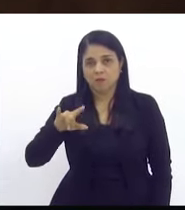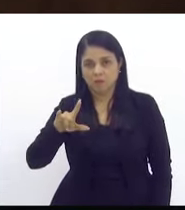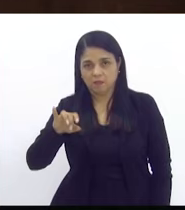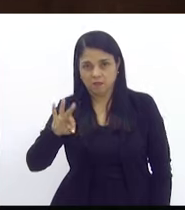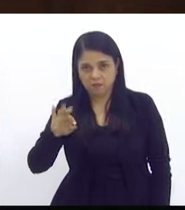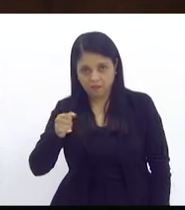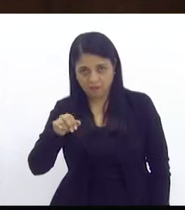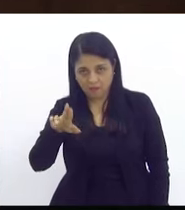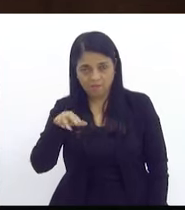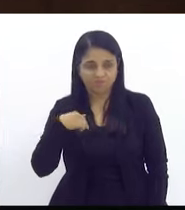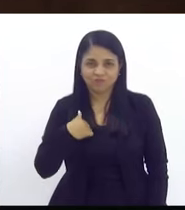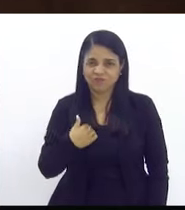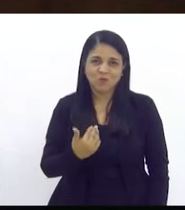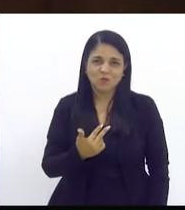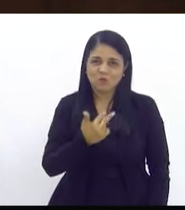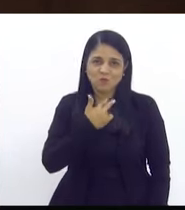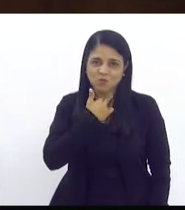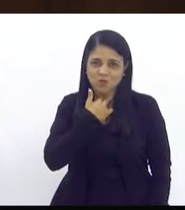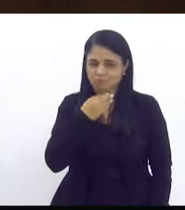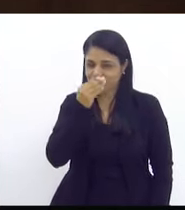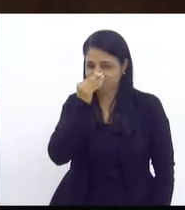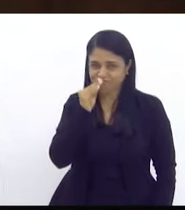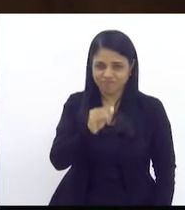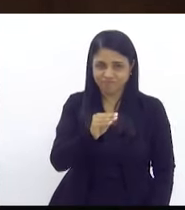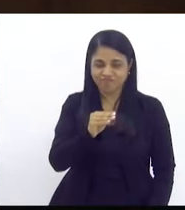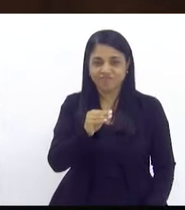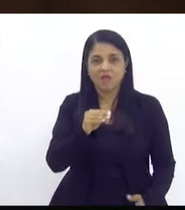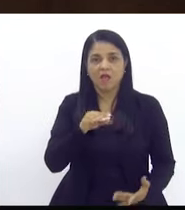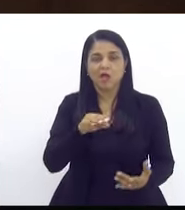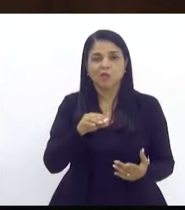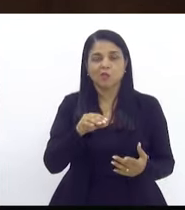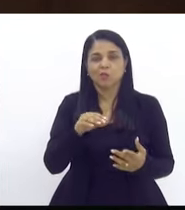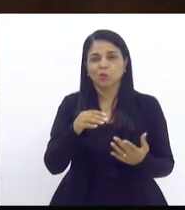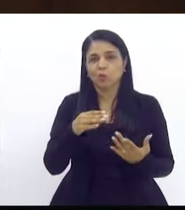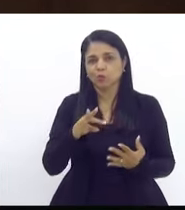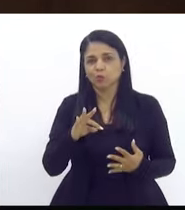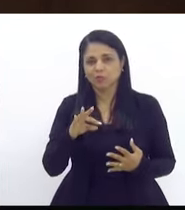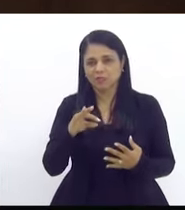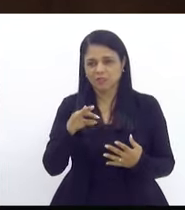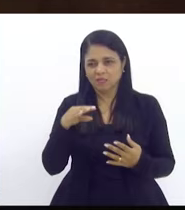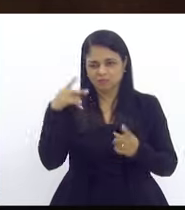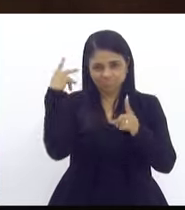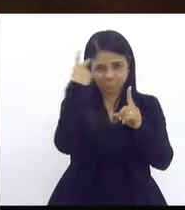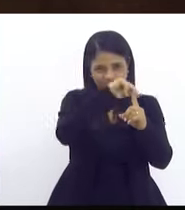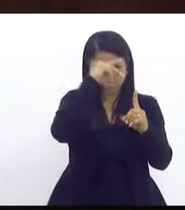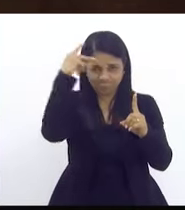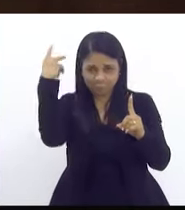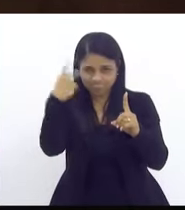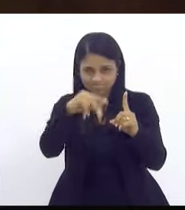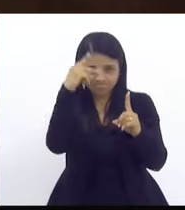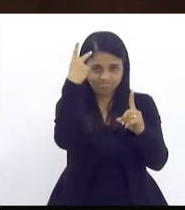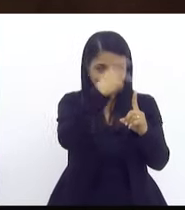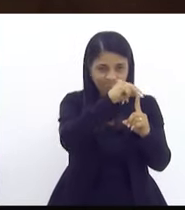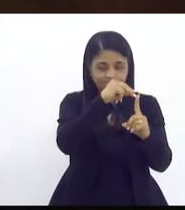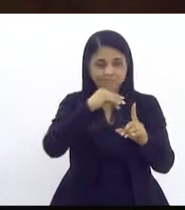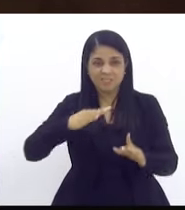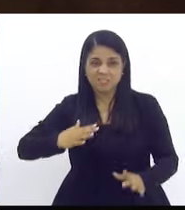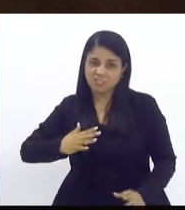banalizar que a prática da tortura, do Estado arbitrário, do autoritarismo, da construção de